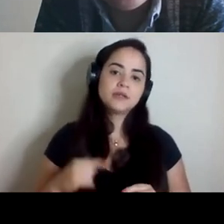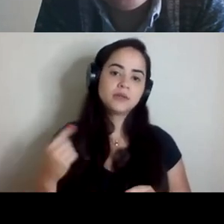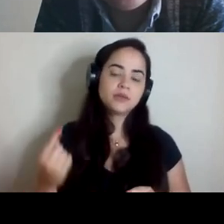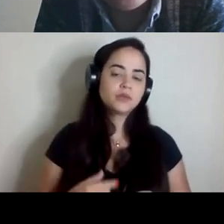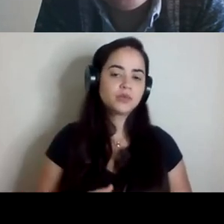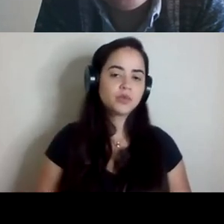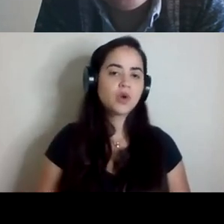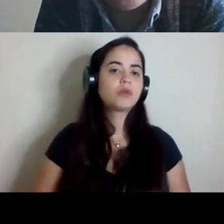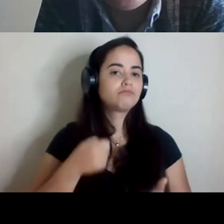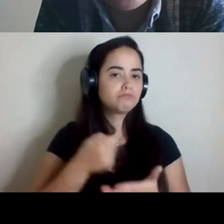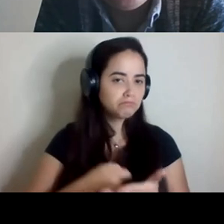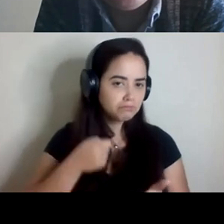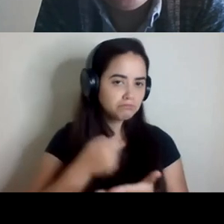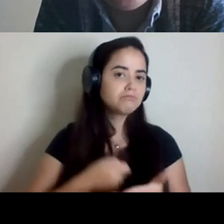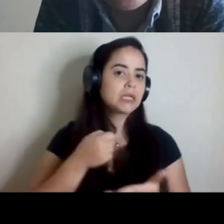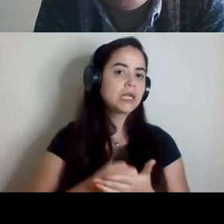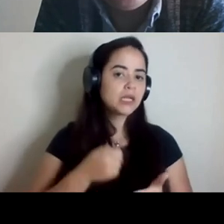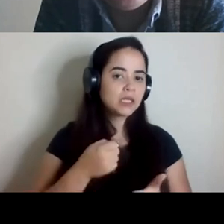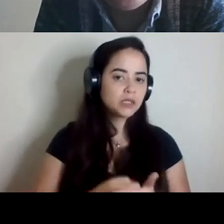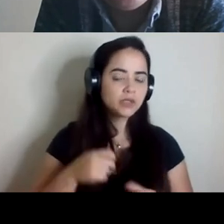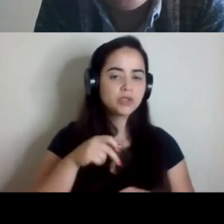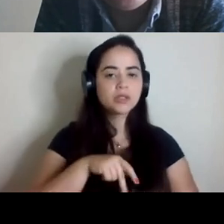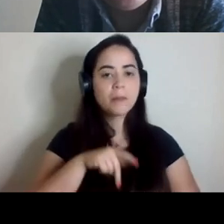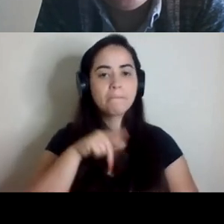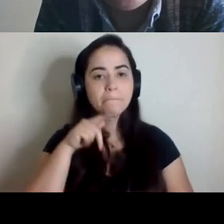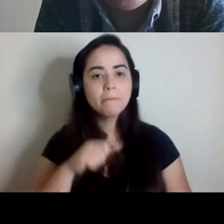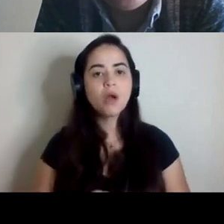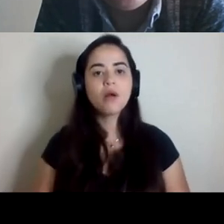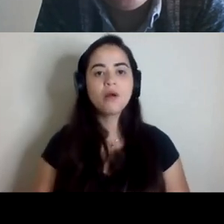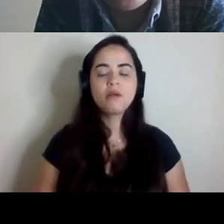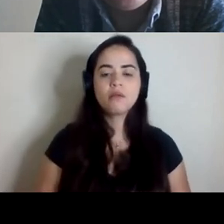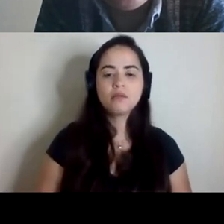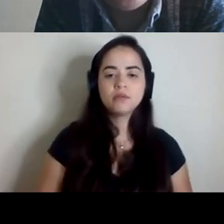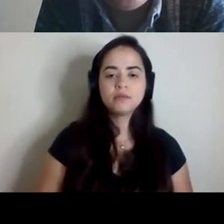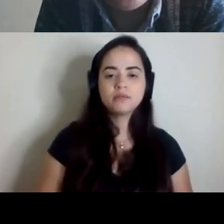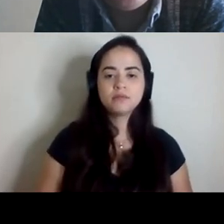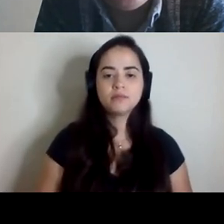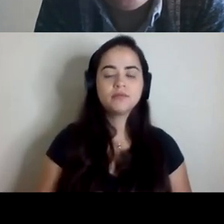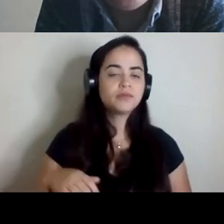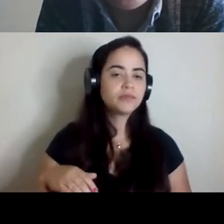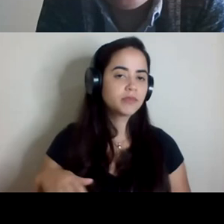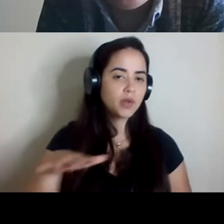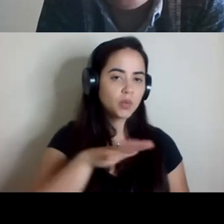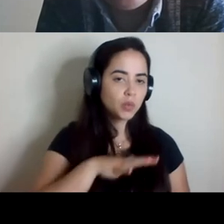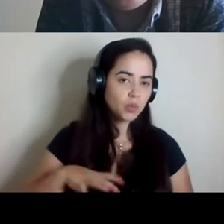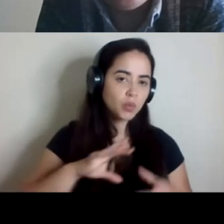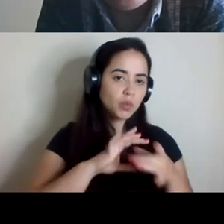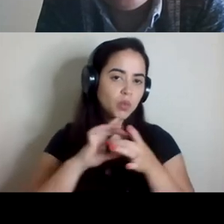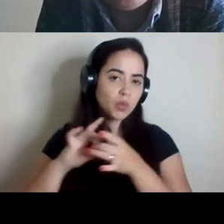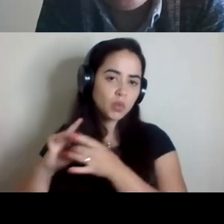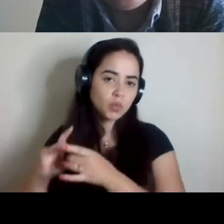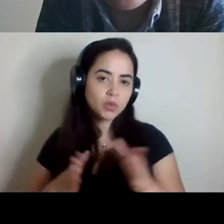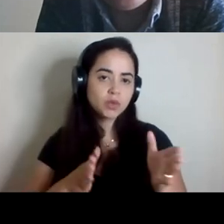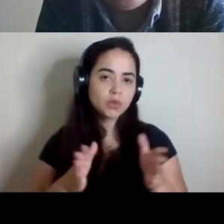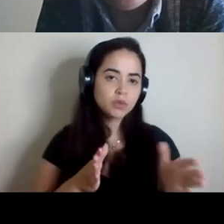consistente, resistindo à pós-graduação, mesmo nesse movimento, né, nesse contexto, melhor dizendo, pandêmico que nós vivemos,